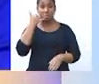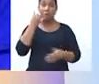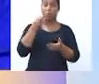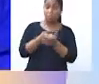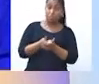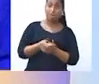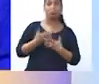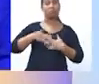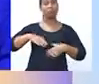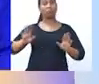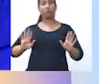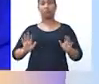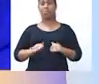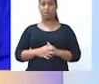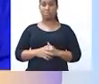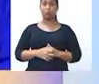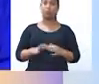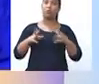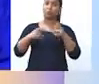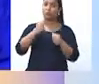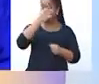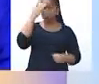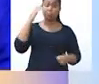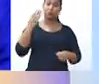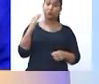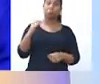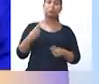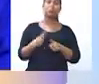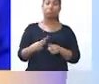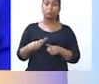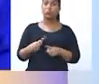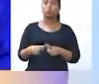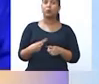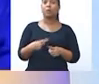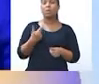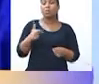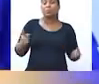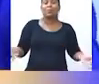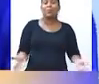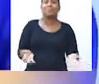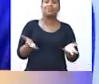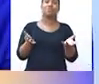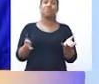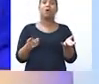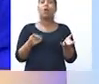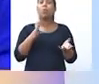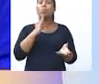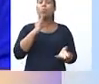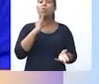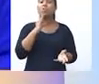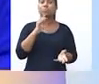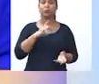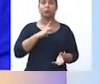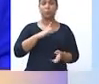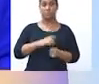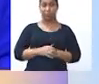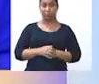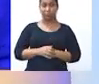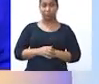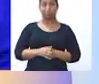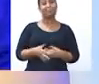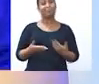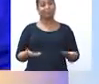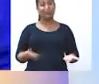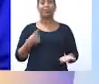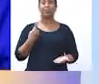quero. Então a gente falou, vamos colocar todo mundo na ciência, porque não há um incentivo para o acesso ao conhecimento. Né? E